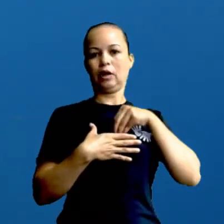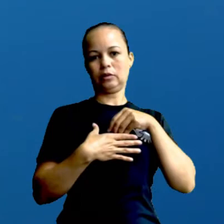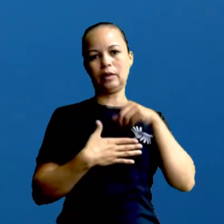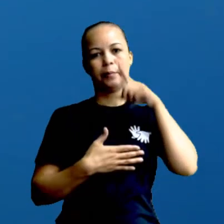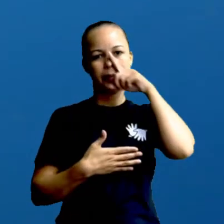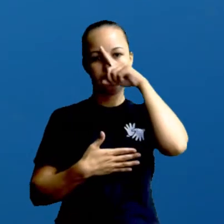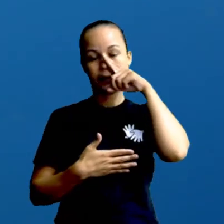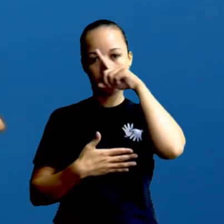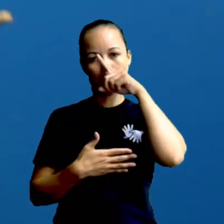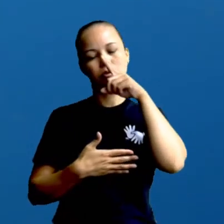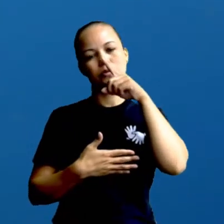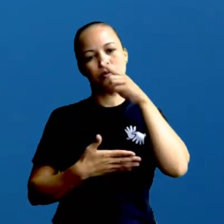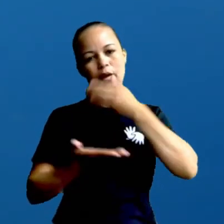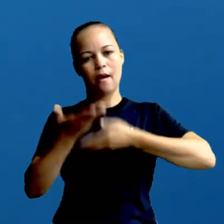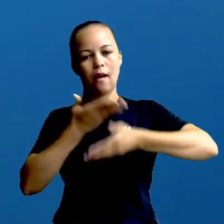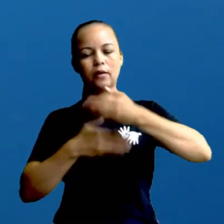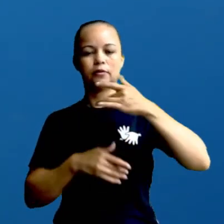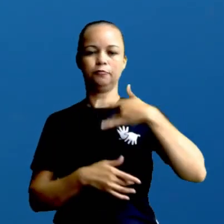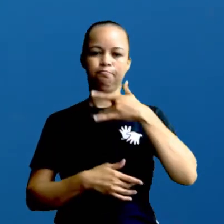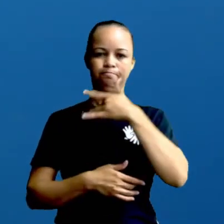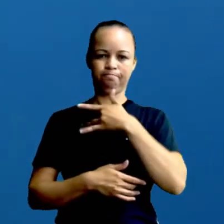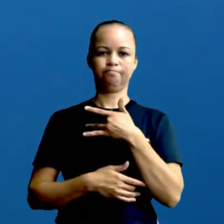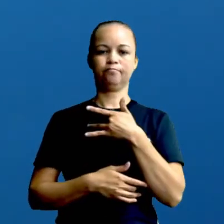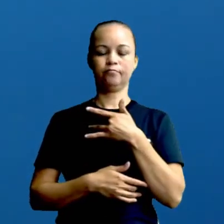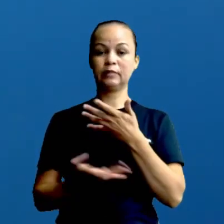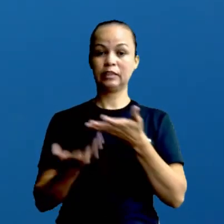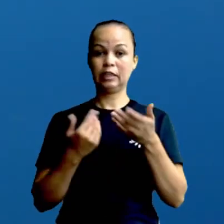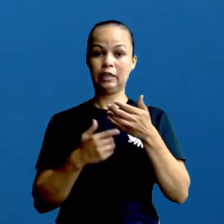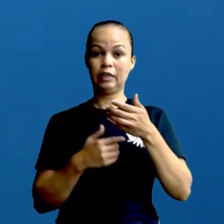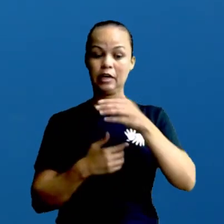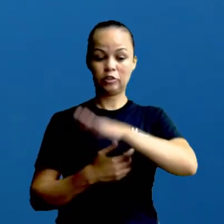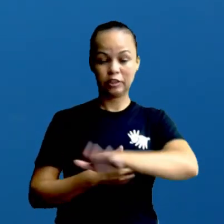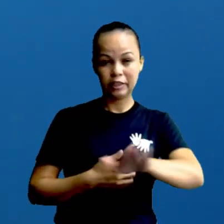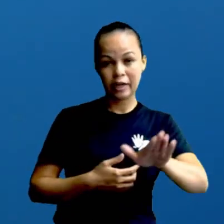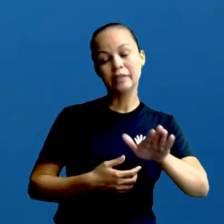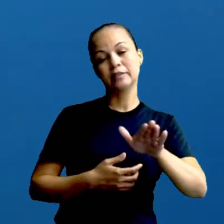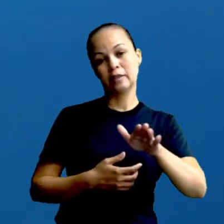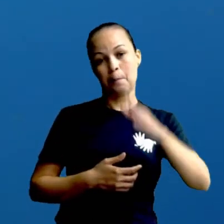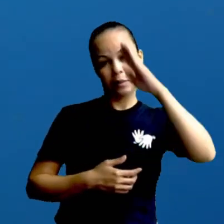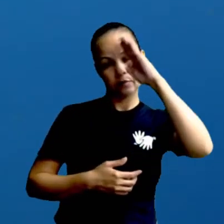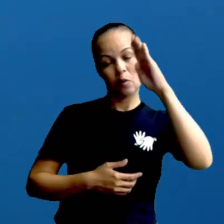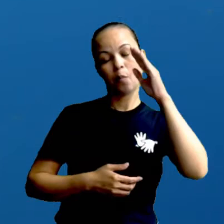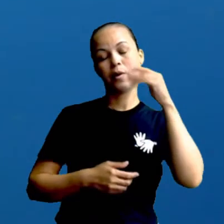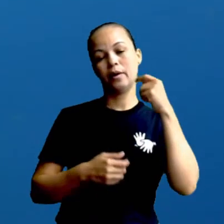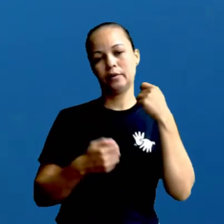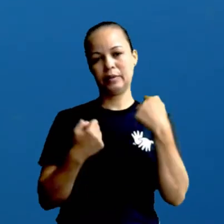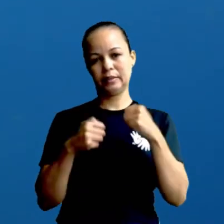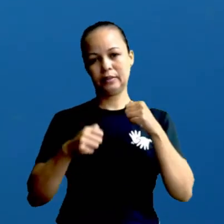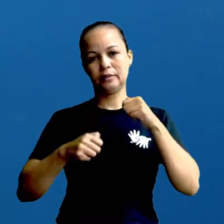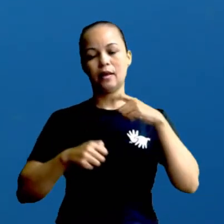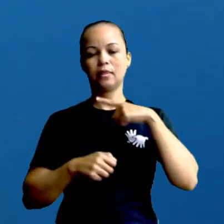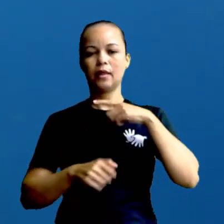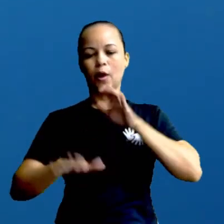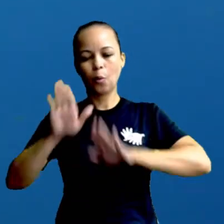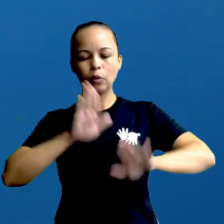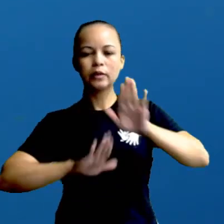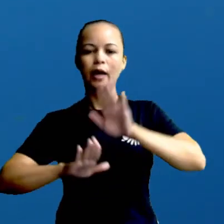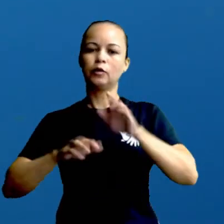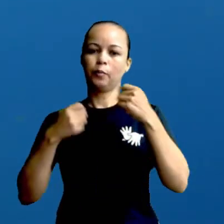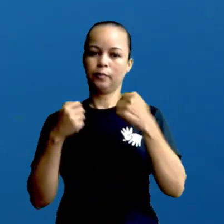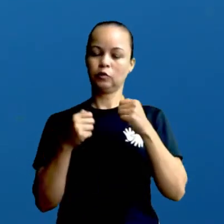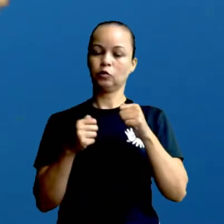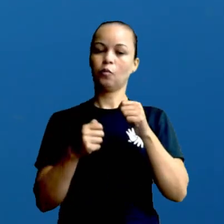riscos, né, em relação à saúde. E os pequenos principalmente, né, a gente tem que ter cuidado, só beber aquela água que o nosso papai, a mamãe, o